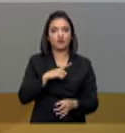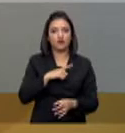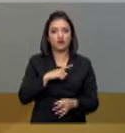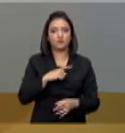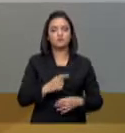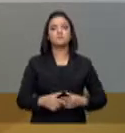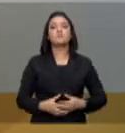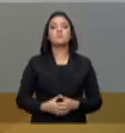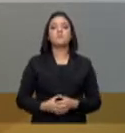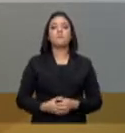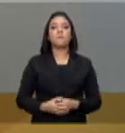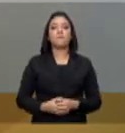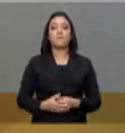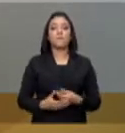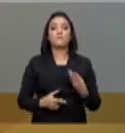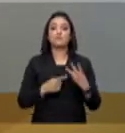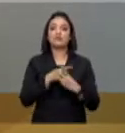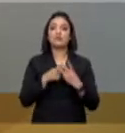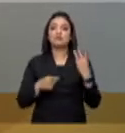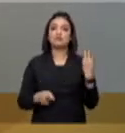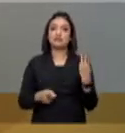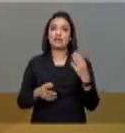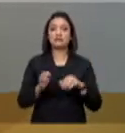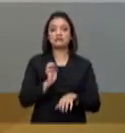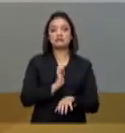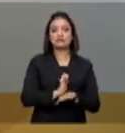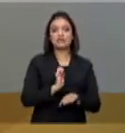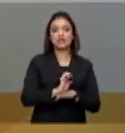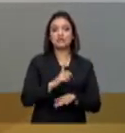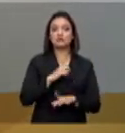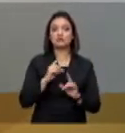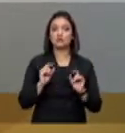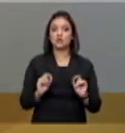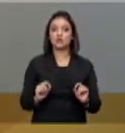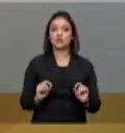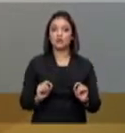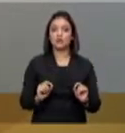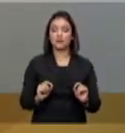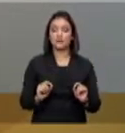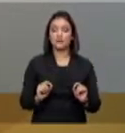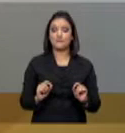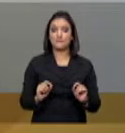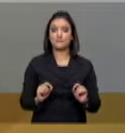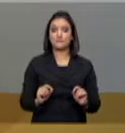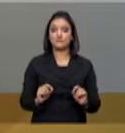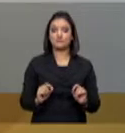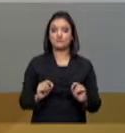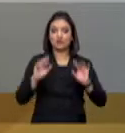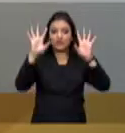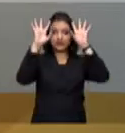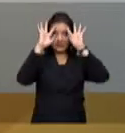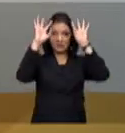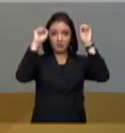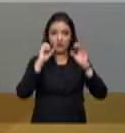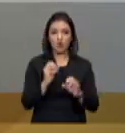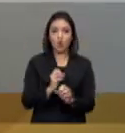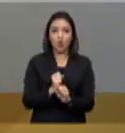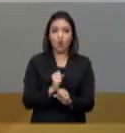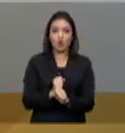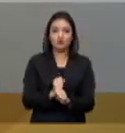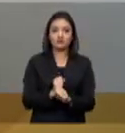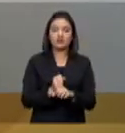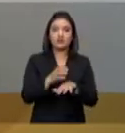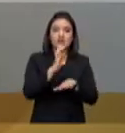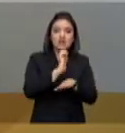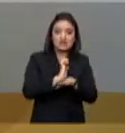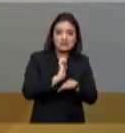próprias. Em 3 estados da federação nós temos ainda, que é possível pela Constituição, os tribunais de contas dos